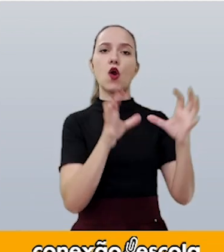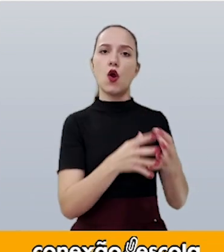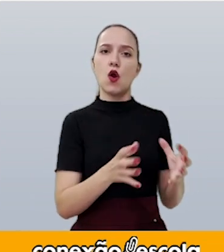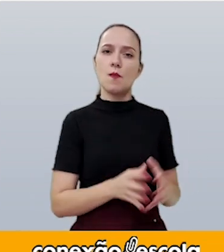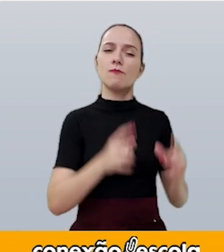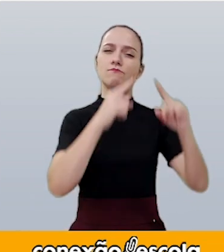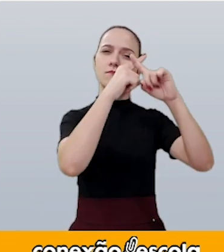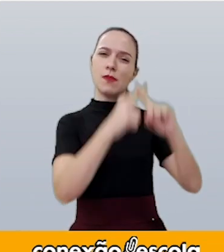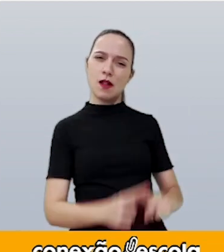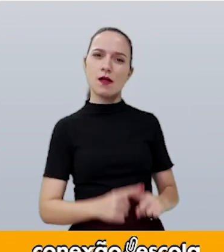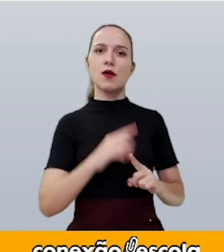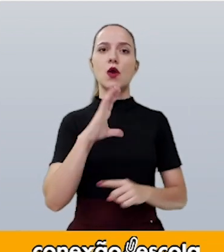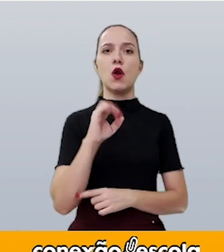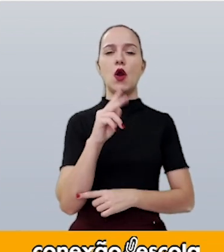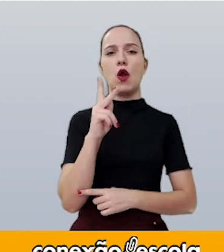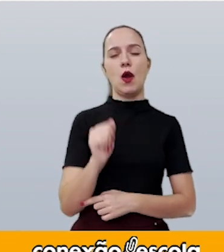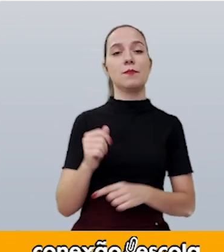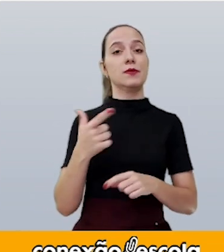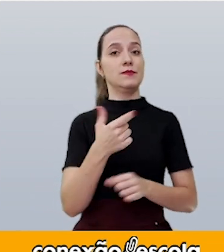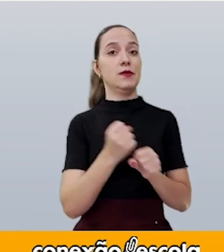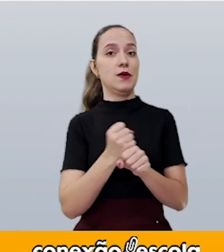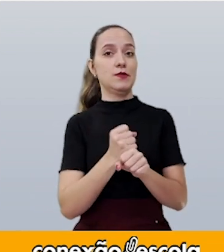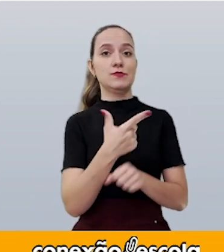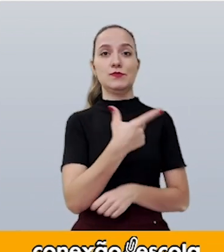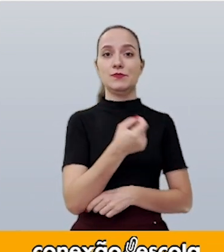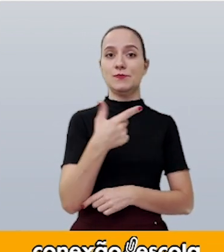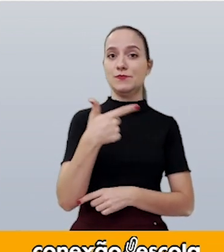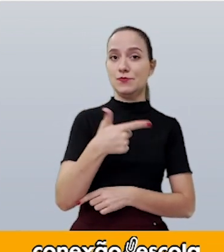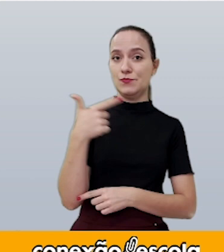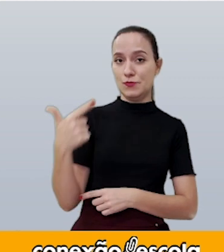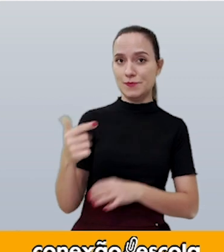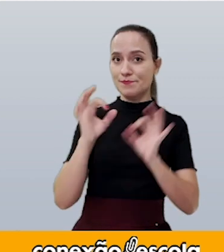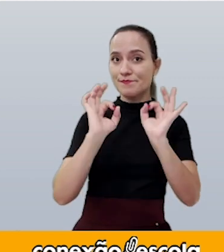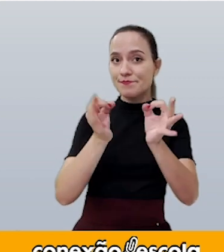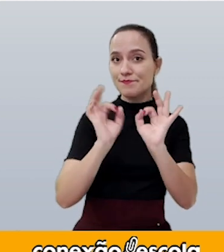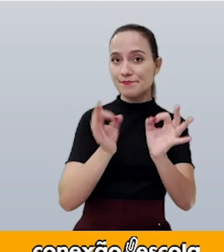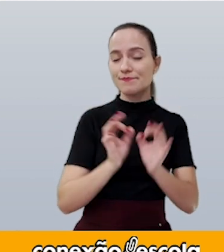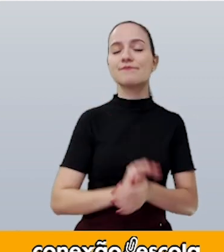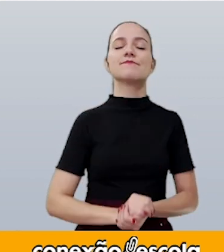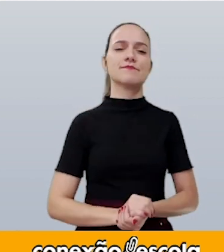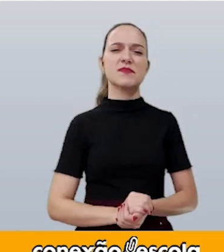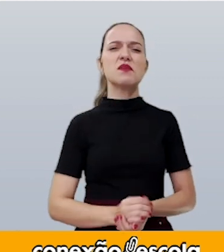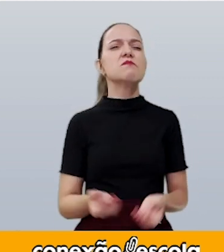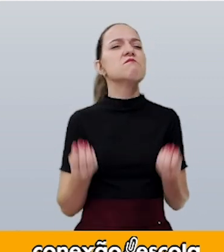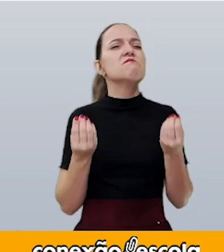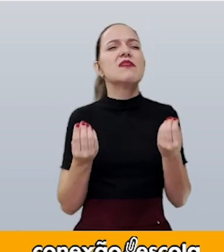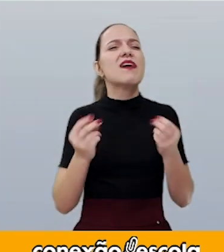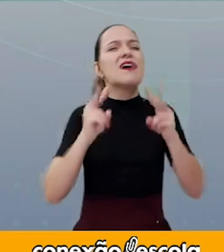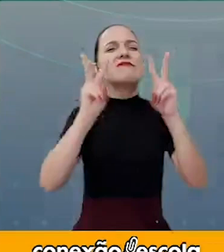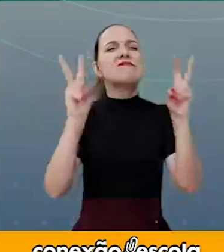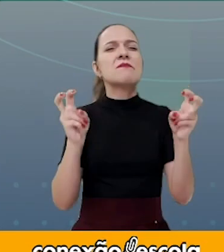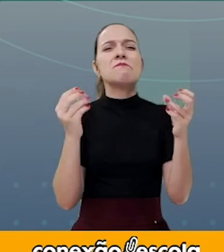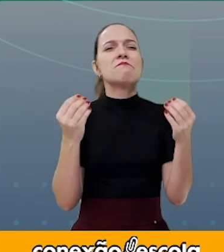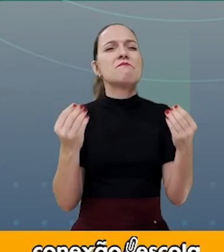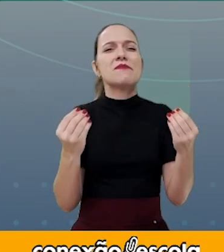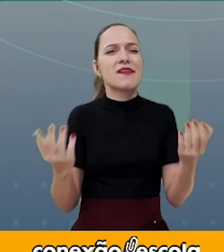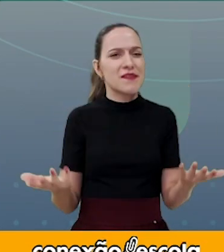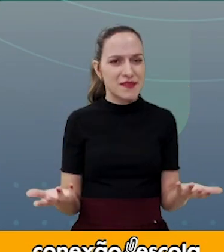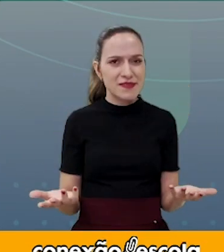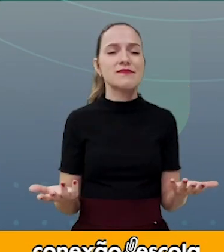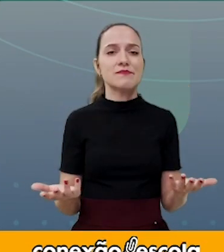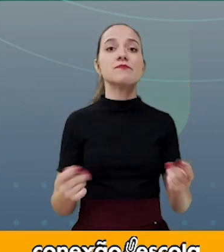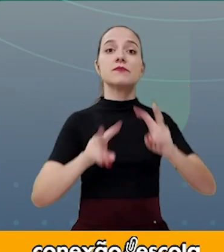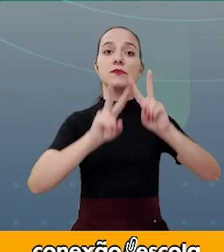grupos da Copa do Mundo de 2022, certo? Para que serve o título? O